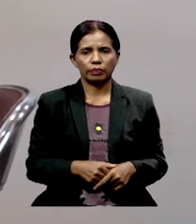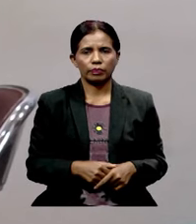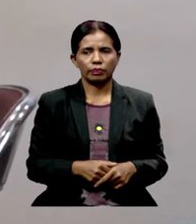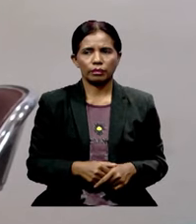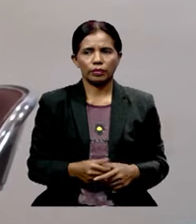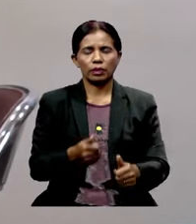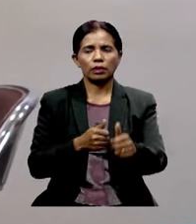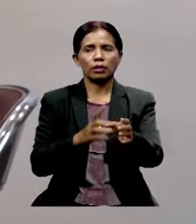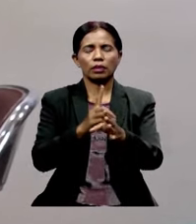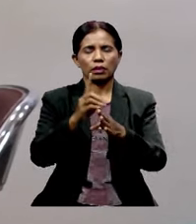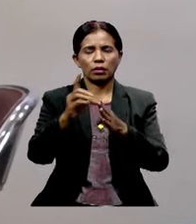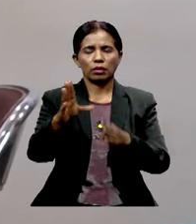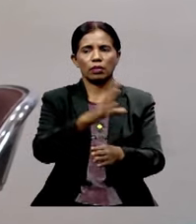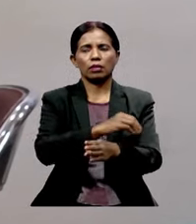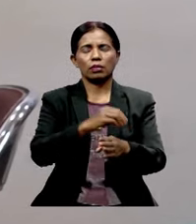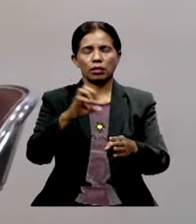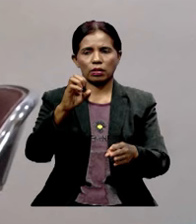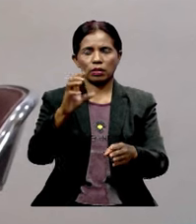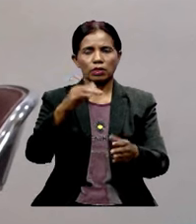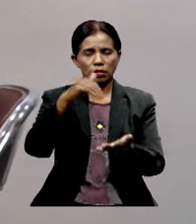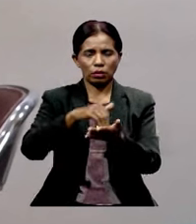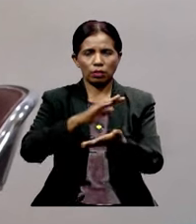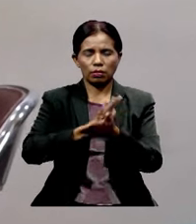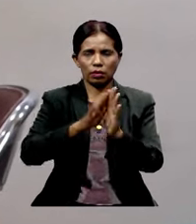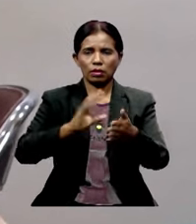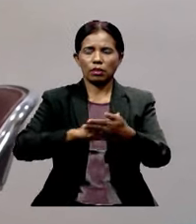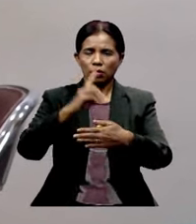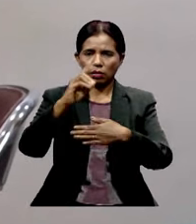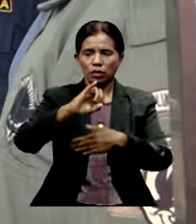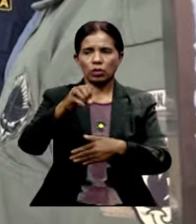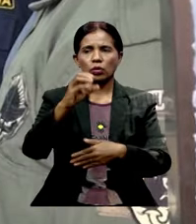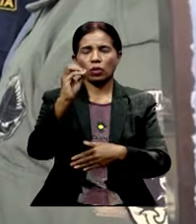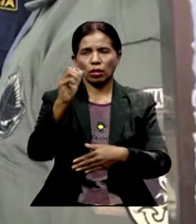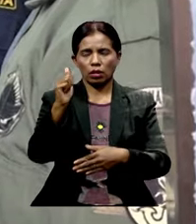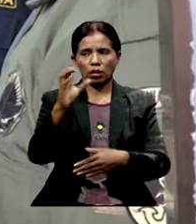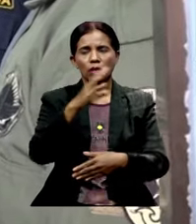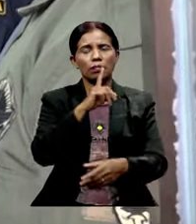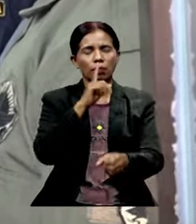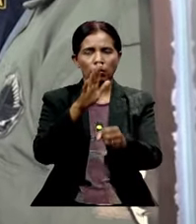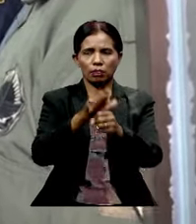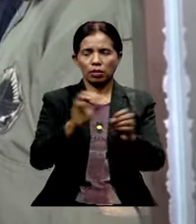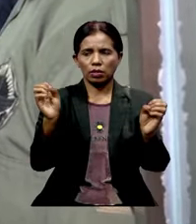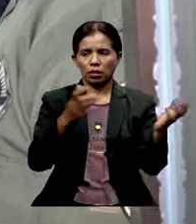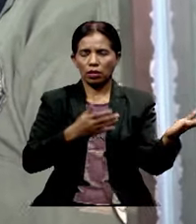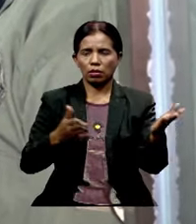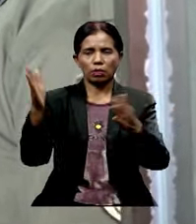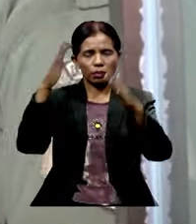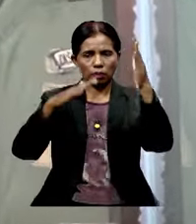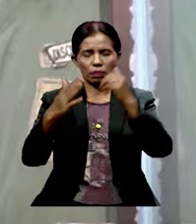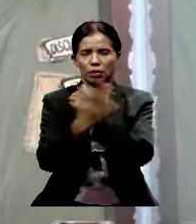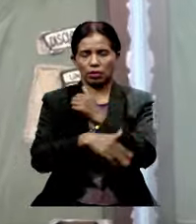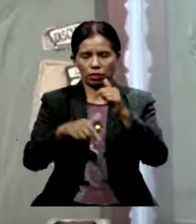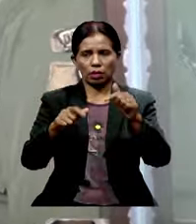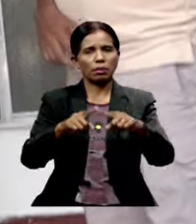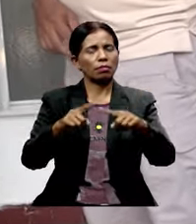Tuir diretor executivo Centro Estudo Badame, no desenvolvimento João Boavida, juramento sei lalori solução ba conflito e relaran, mas